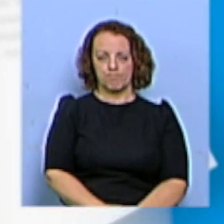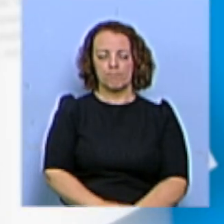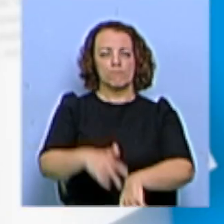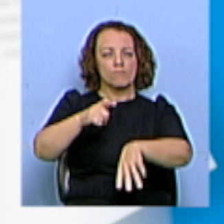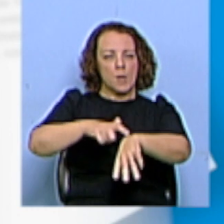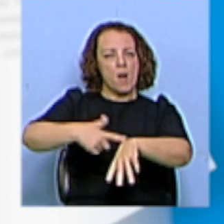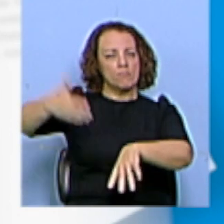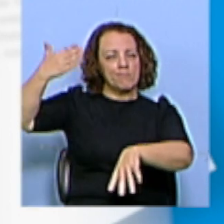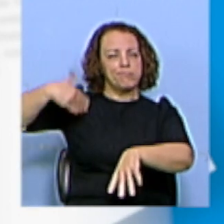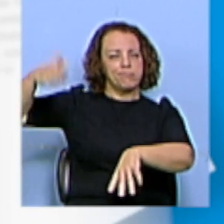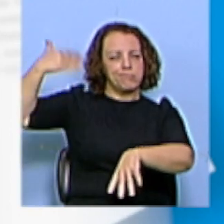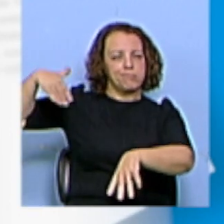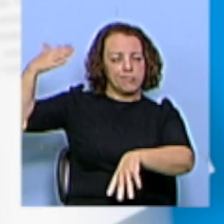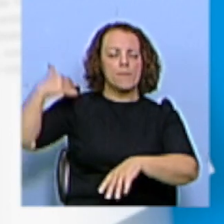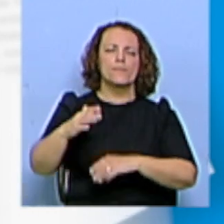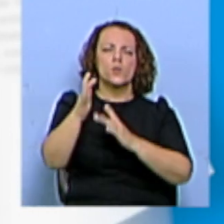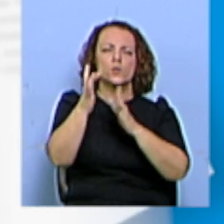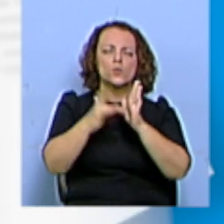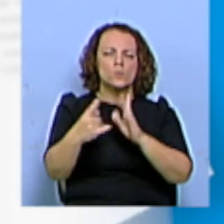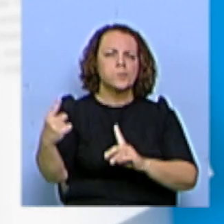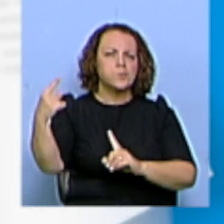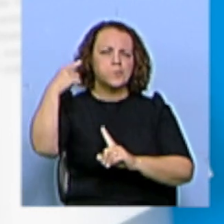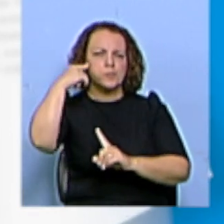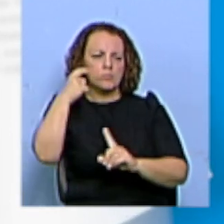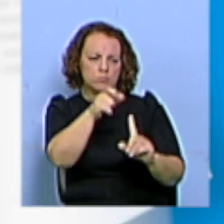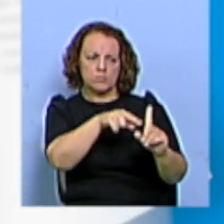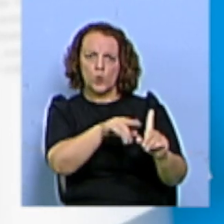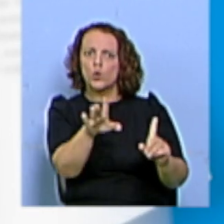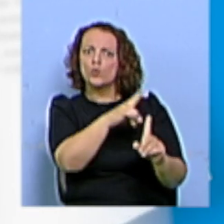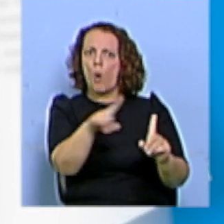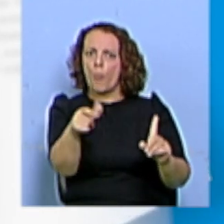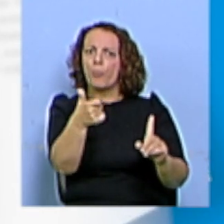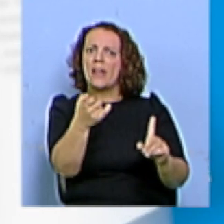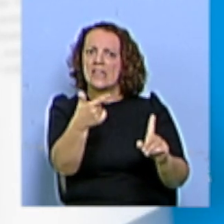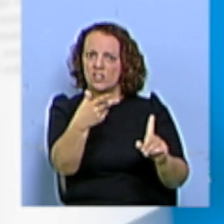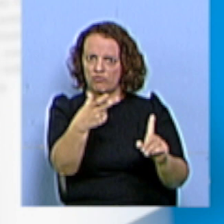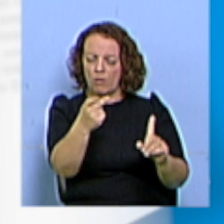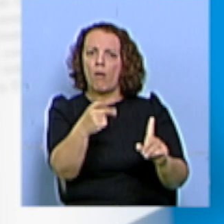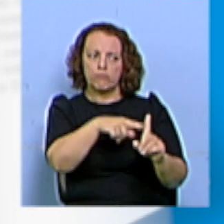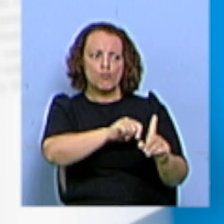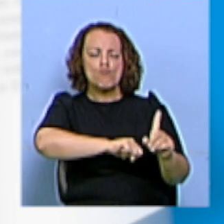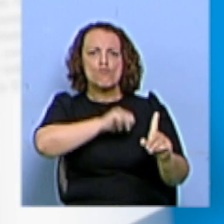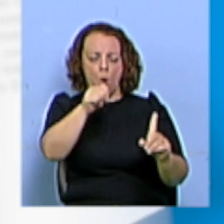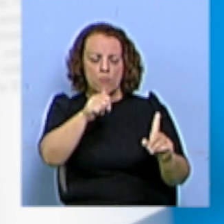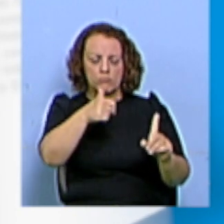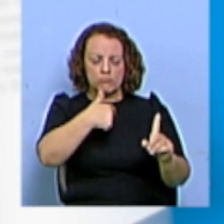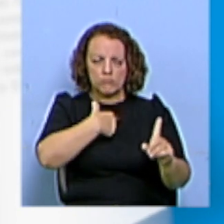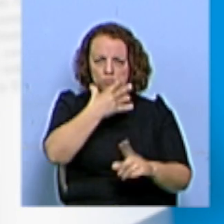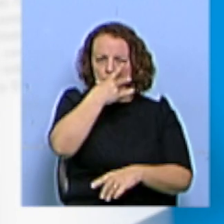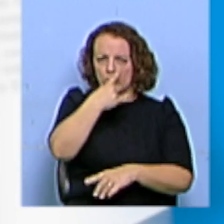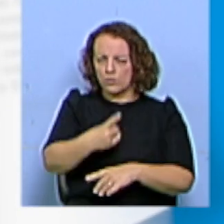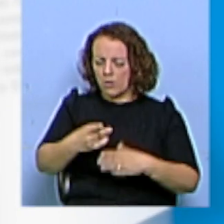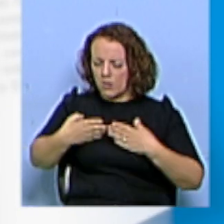Naquele tempo, quando Jesus ouviu dizer que João Batista tinha sido morto, retirou-se num barco para um